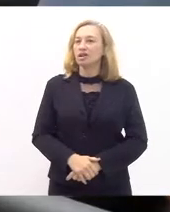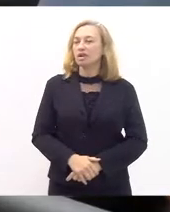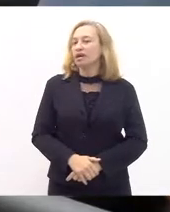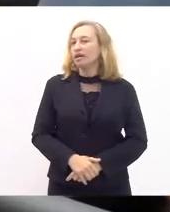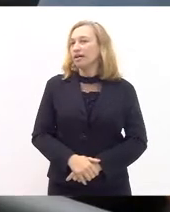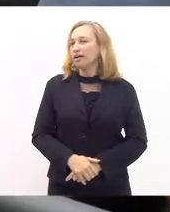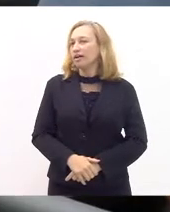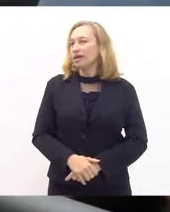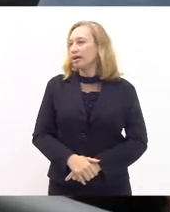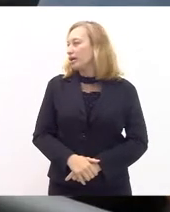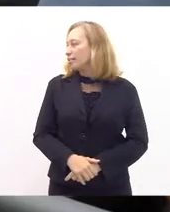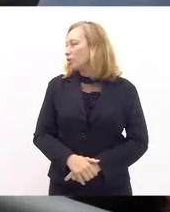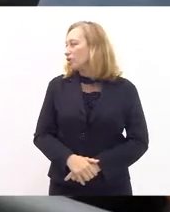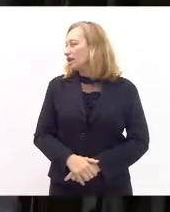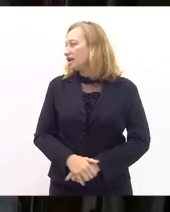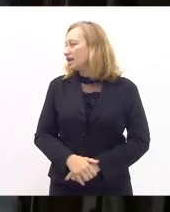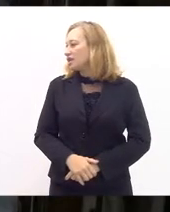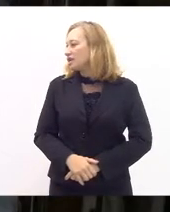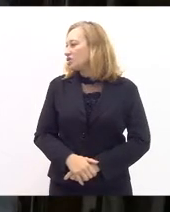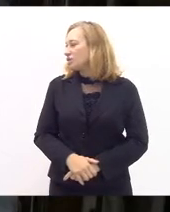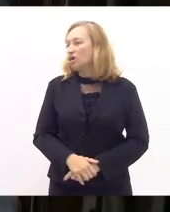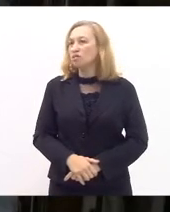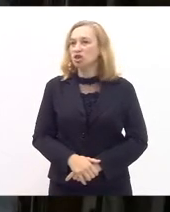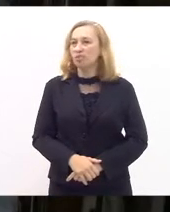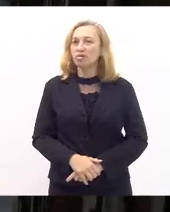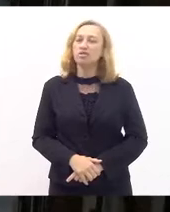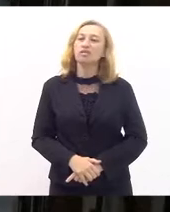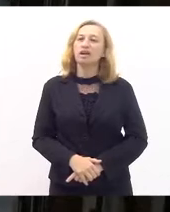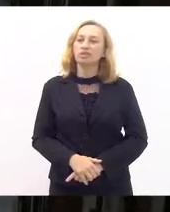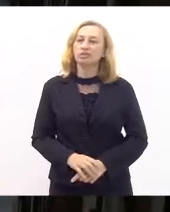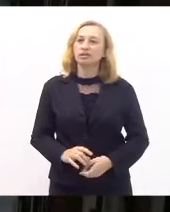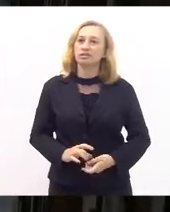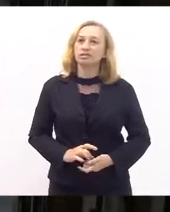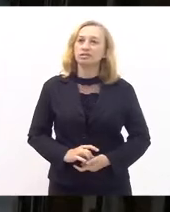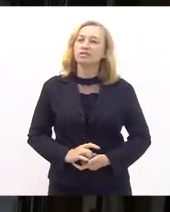Reitor, uma honra. Saudações, shalom.